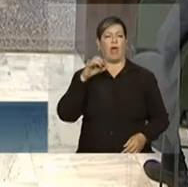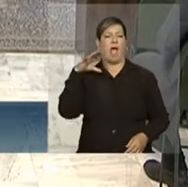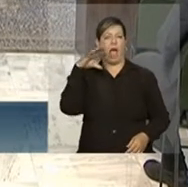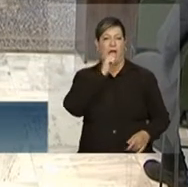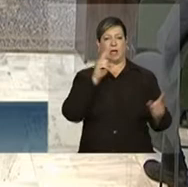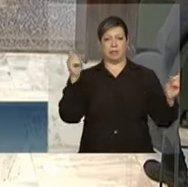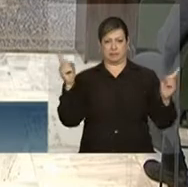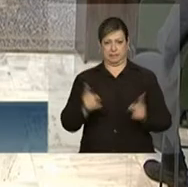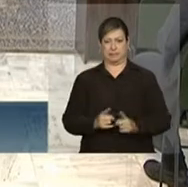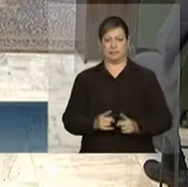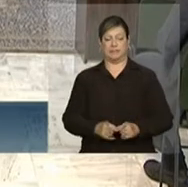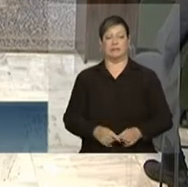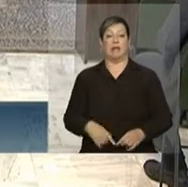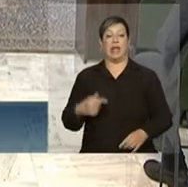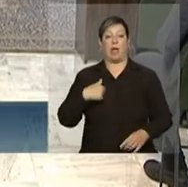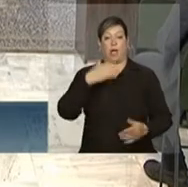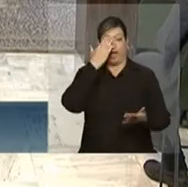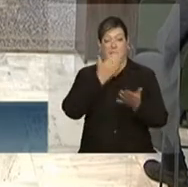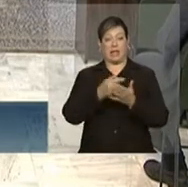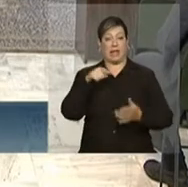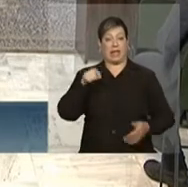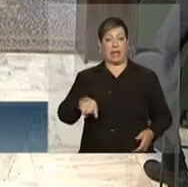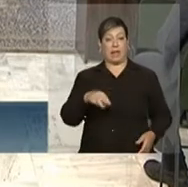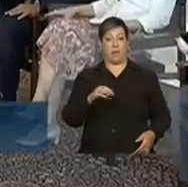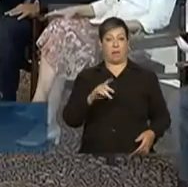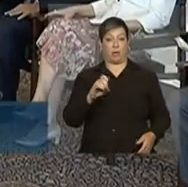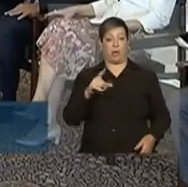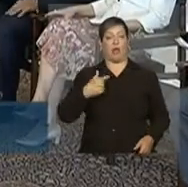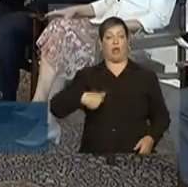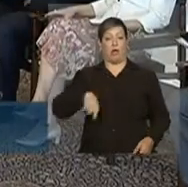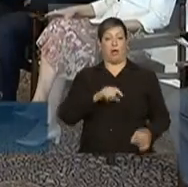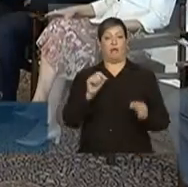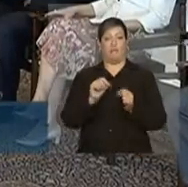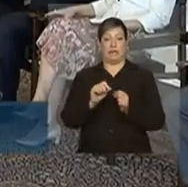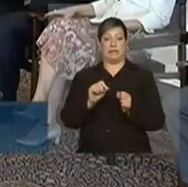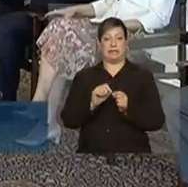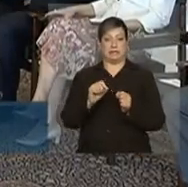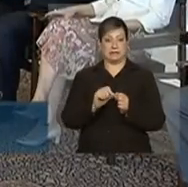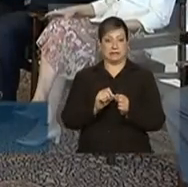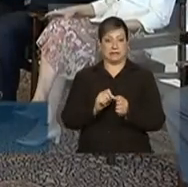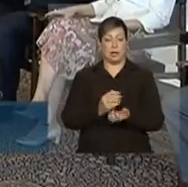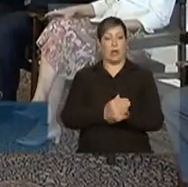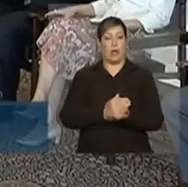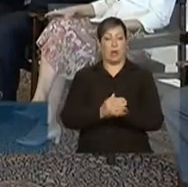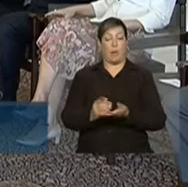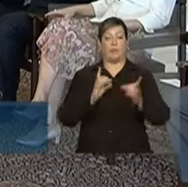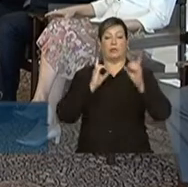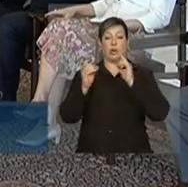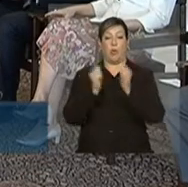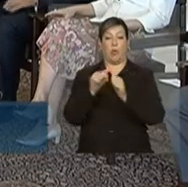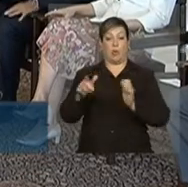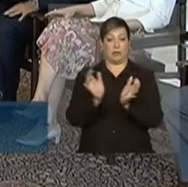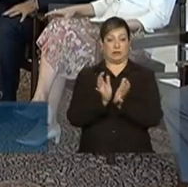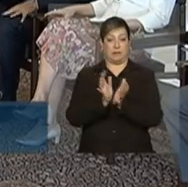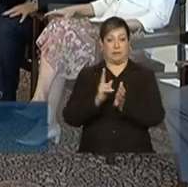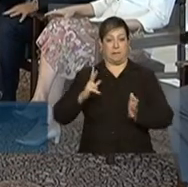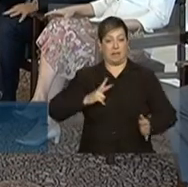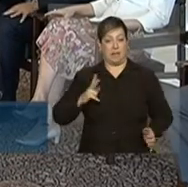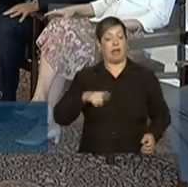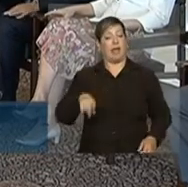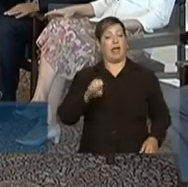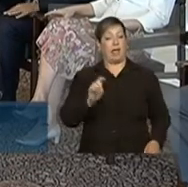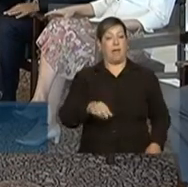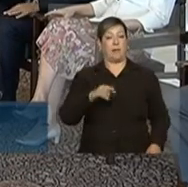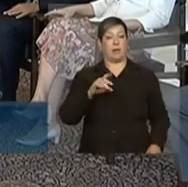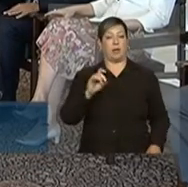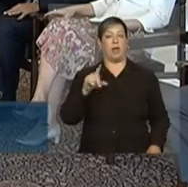breve. Eu acredito que esse modelo que nós construímos a partir do diálogo com o setor privado é um modelo